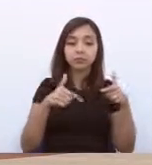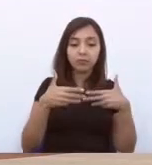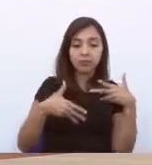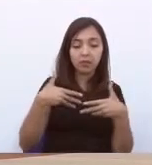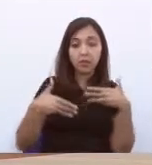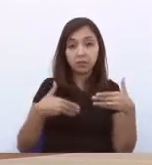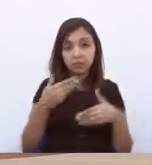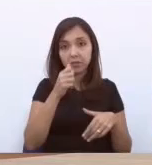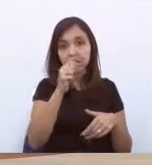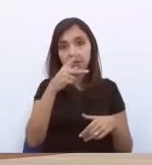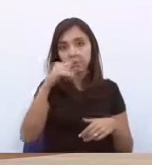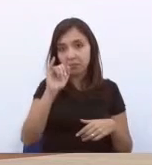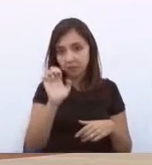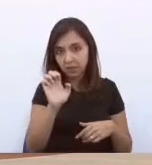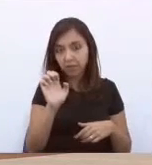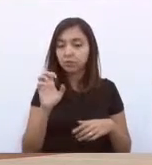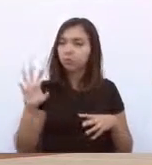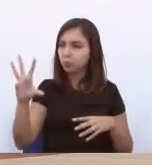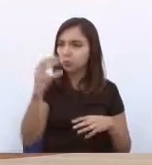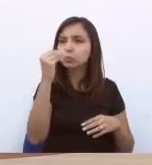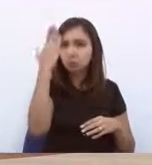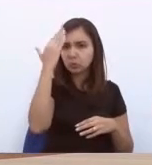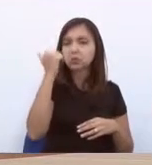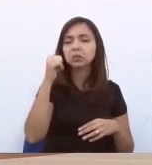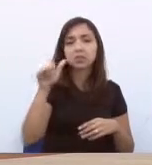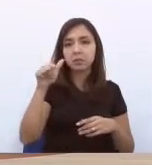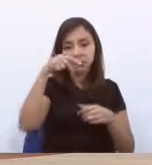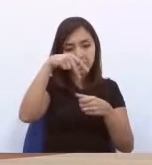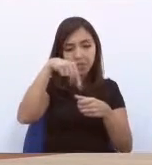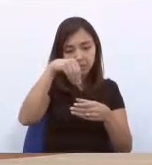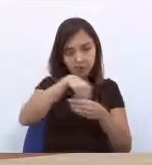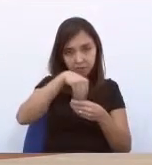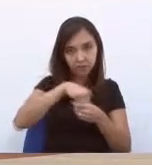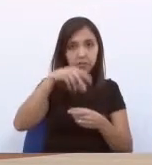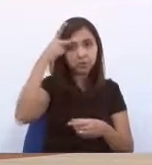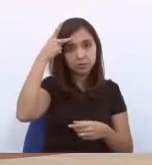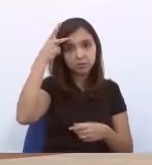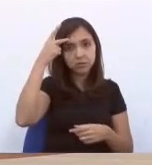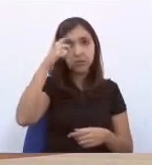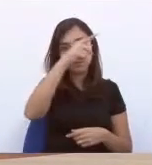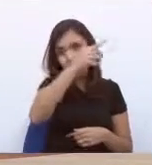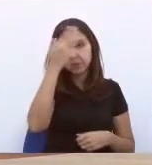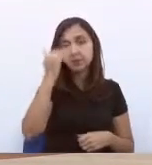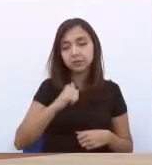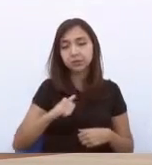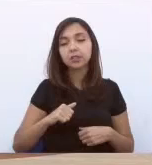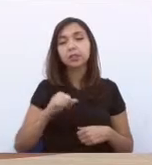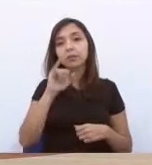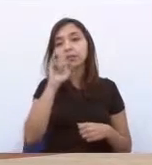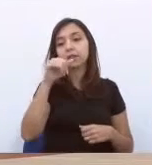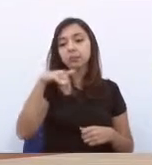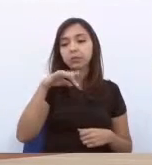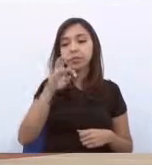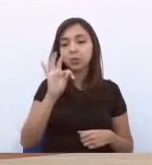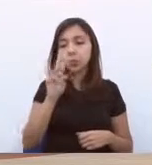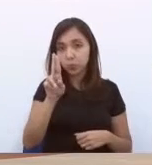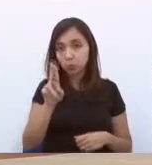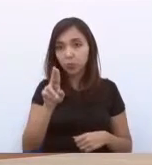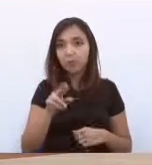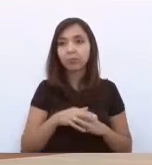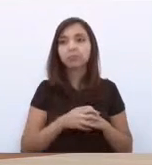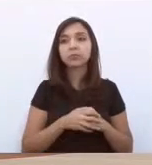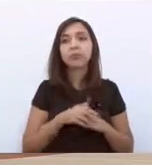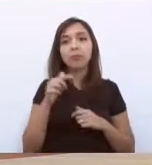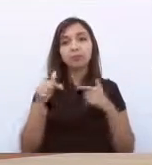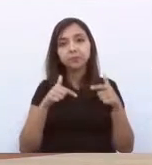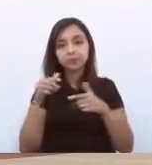tratamento na APAE, que todos sabem que não fica em São Paulo, algumas vezes pega ônibus da MTU, mas para fazer